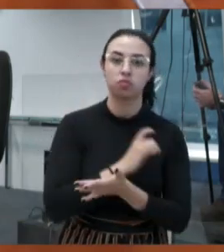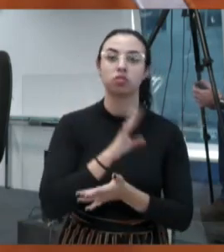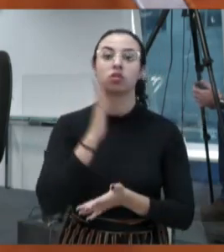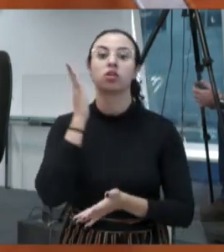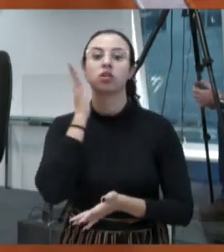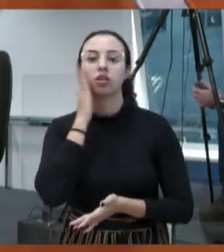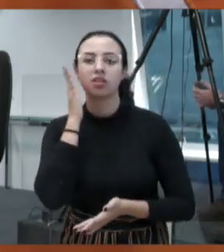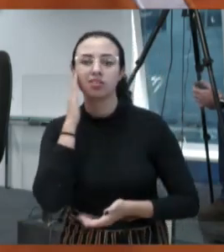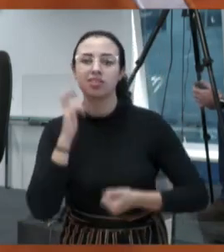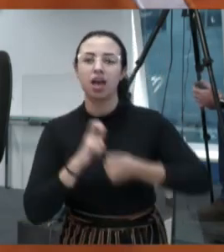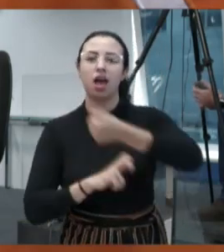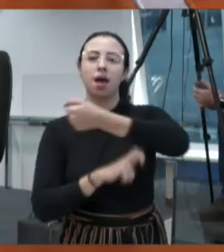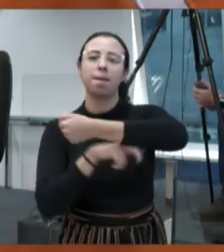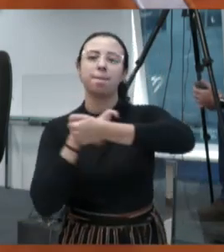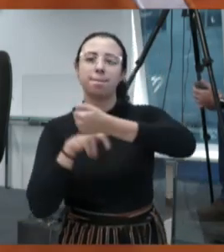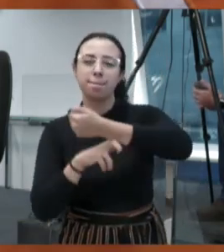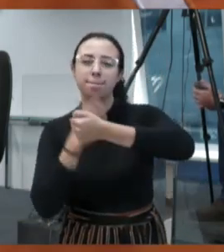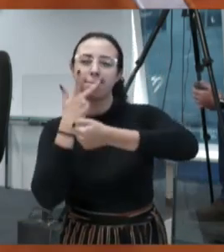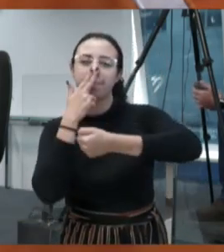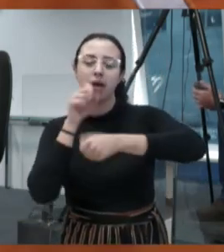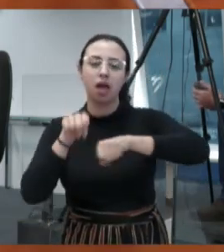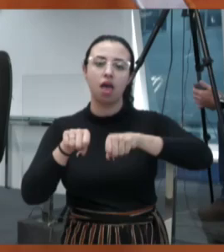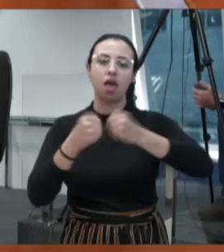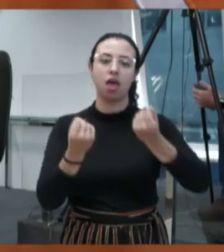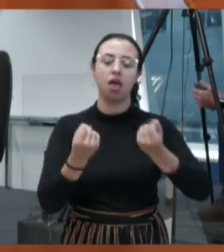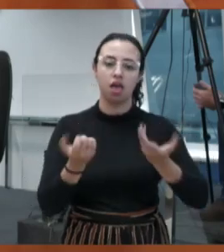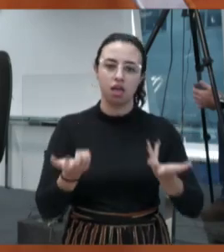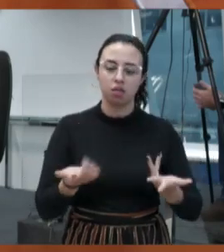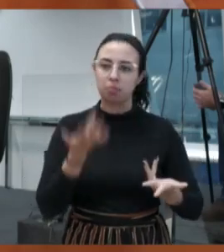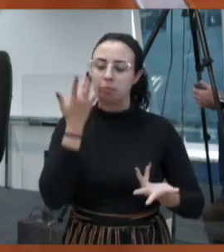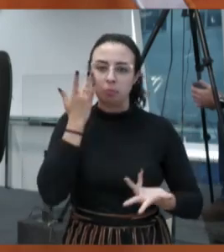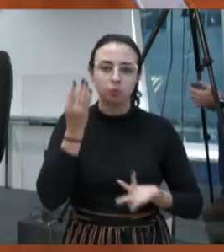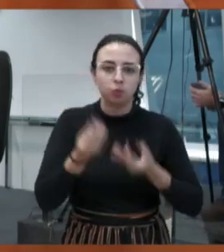da ponte caiu, se foi algum caminhão que bateu, o carro, aconteceu,